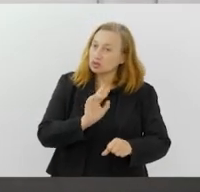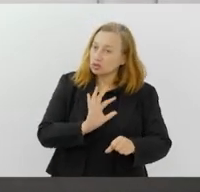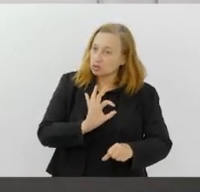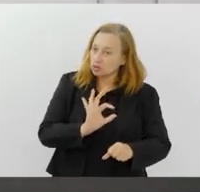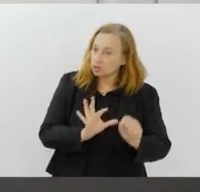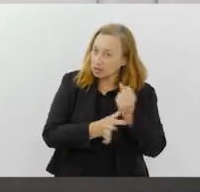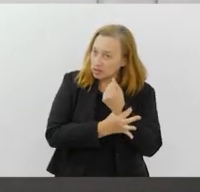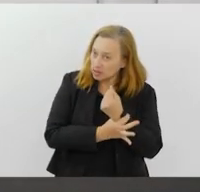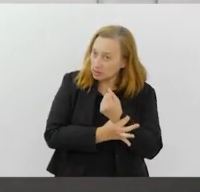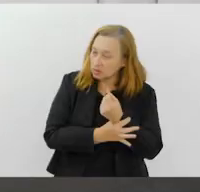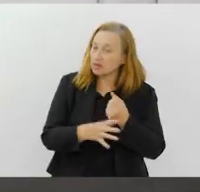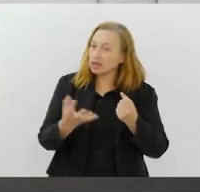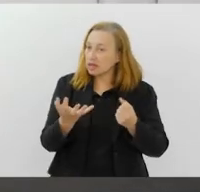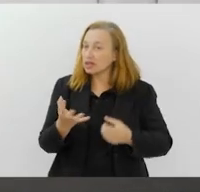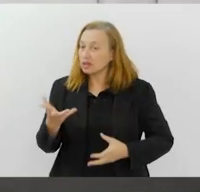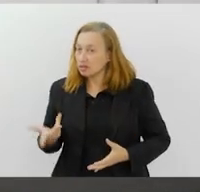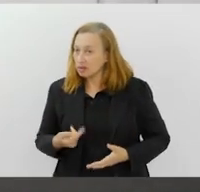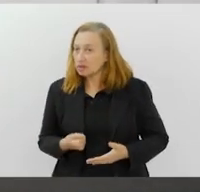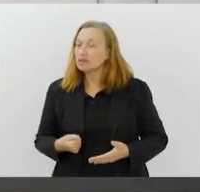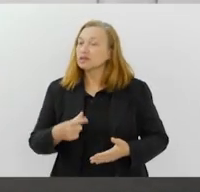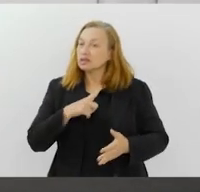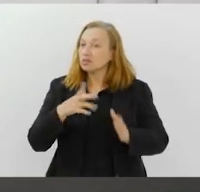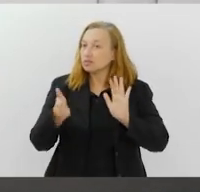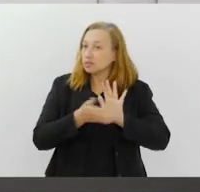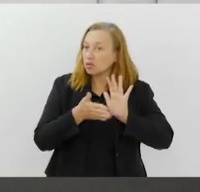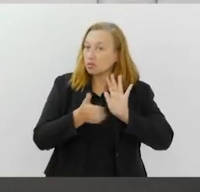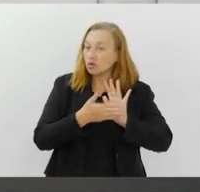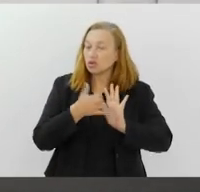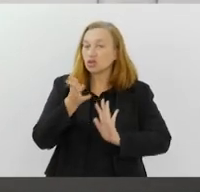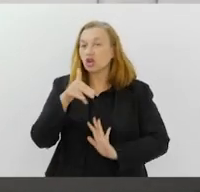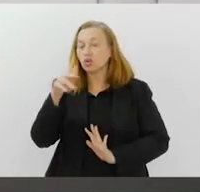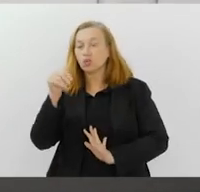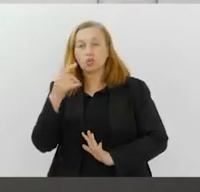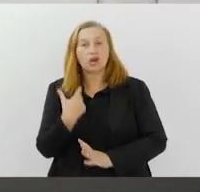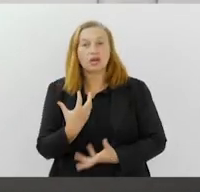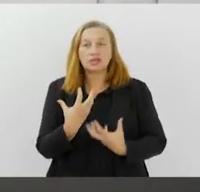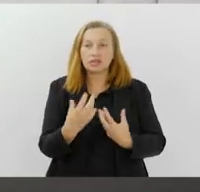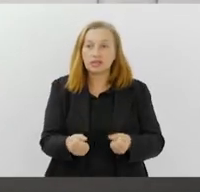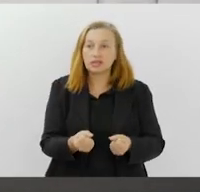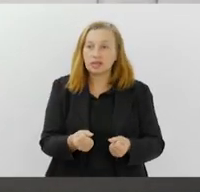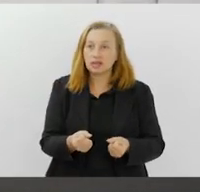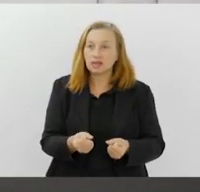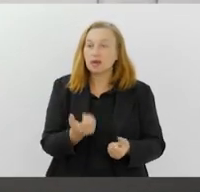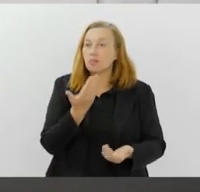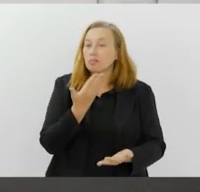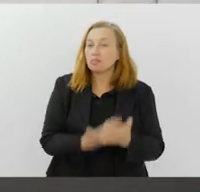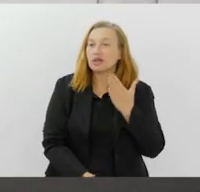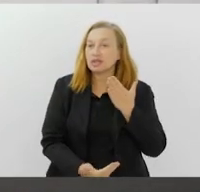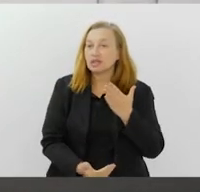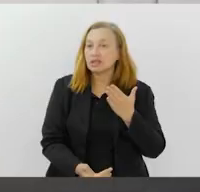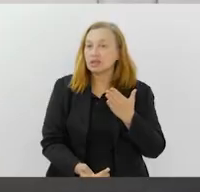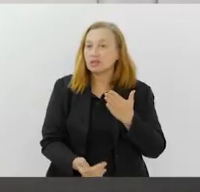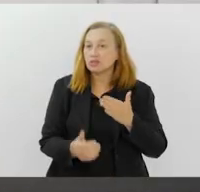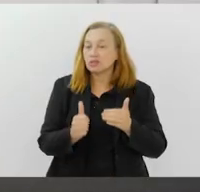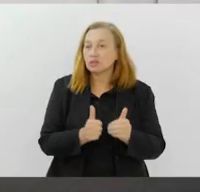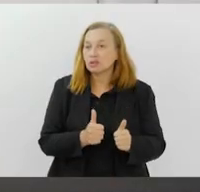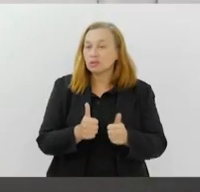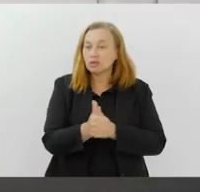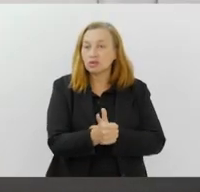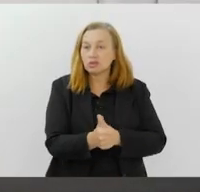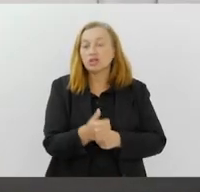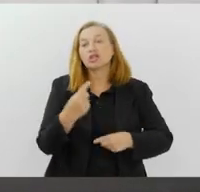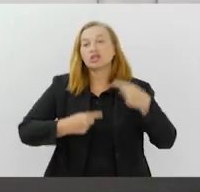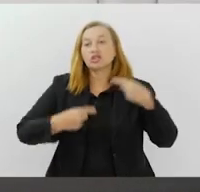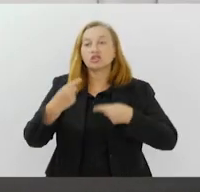ela eficiente temos propostas para isso e nunca vamos aceitar perder o protagonismo na